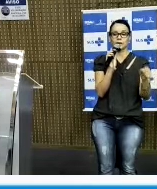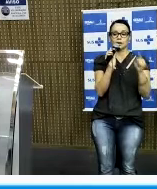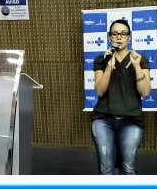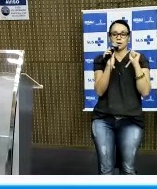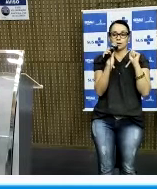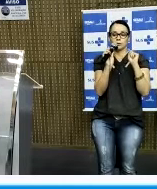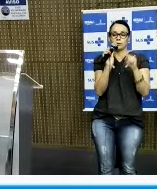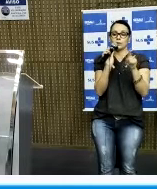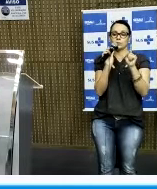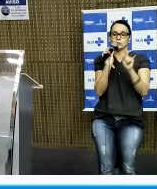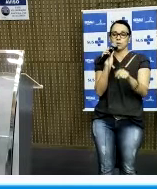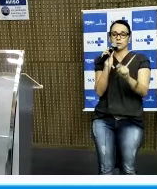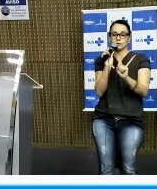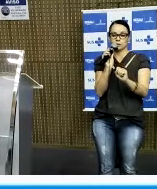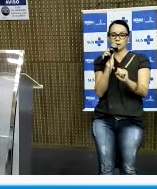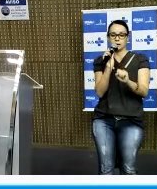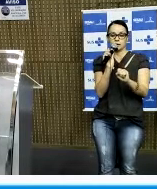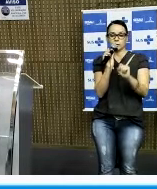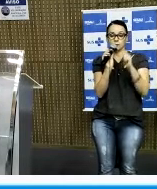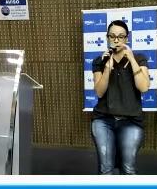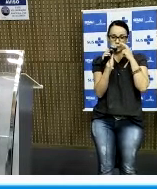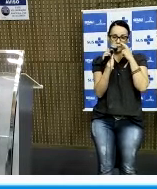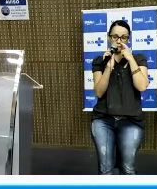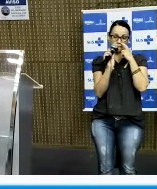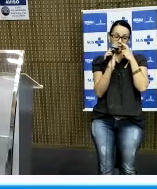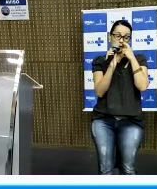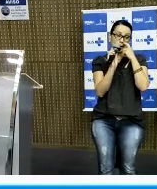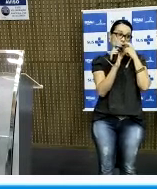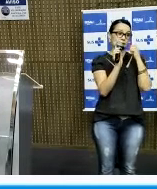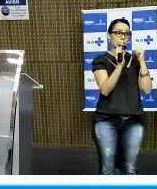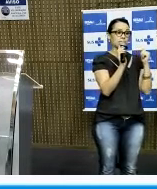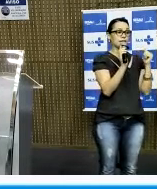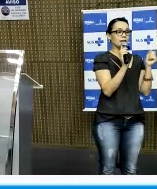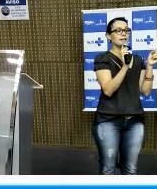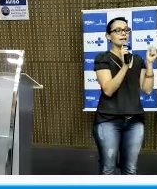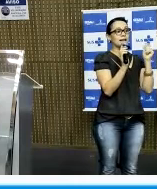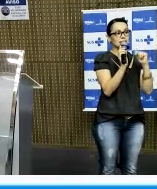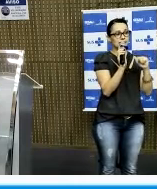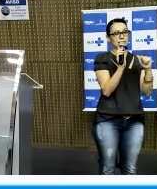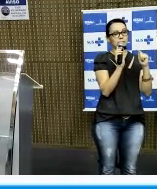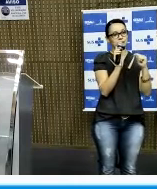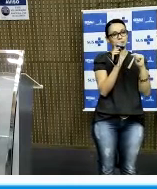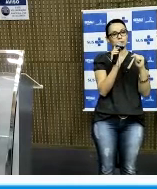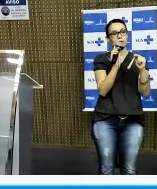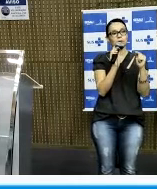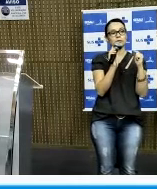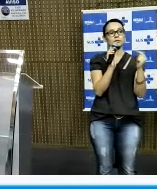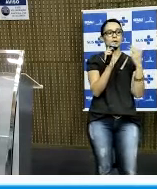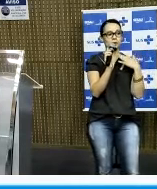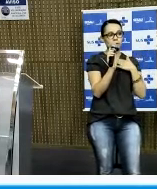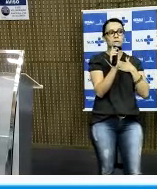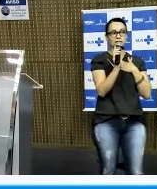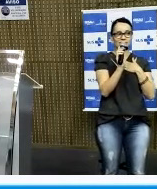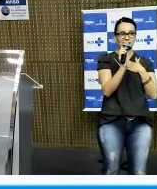conseguiu, foram 9,7%. Ressalto aqui que esse percentual foram